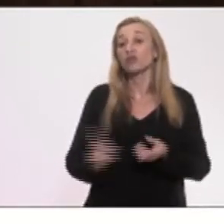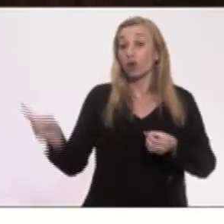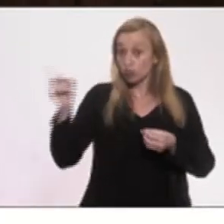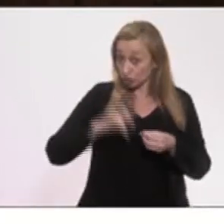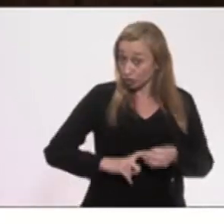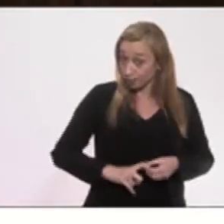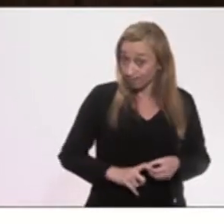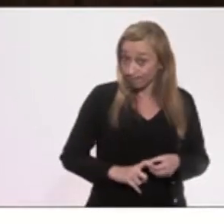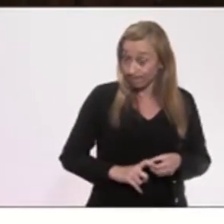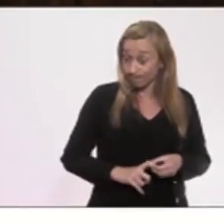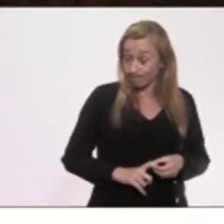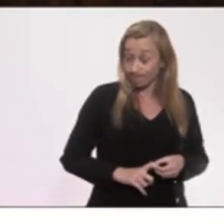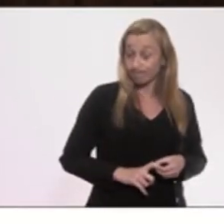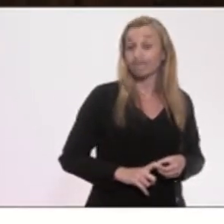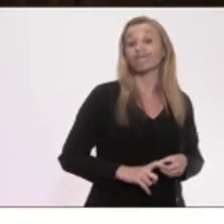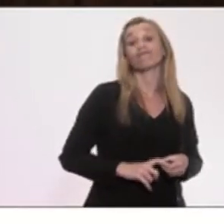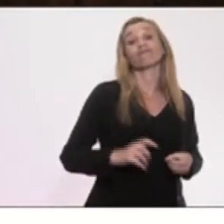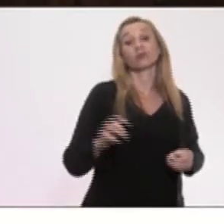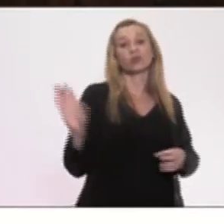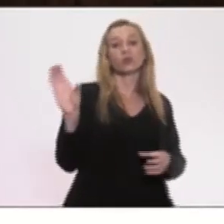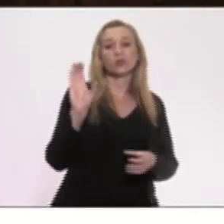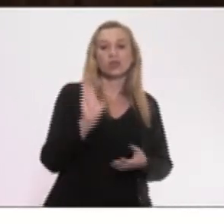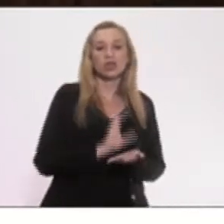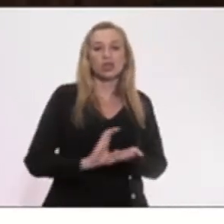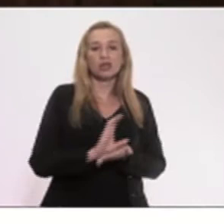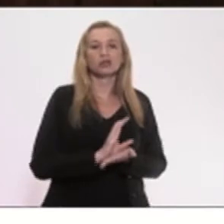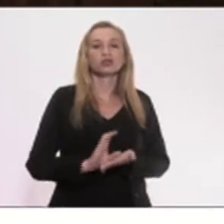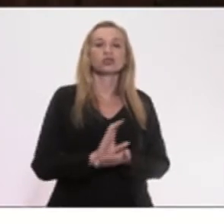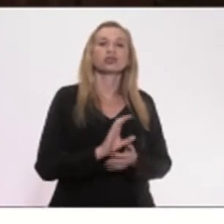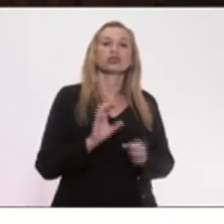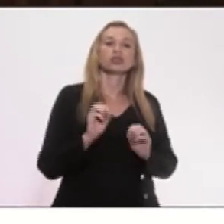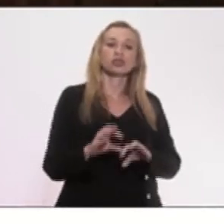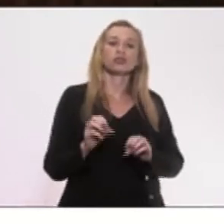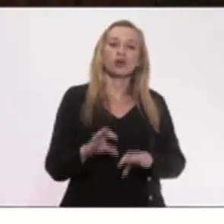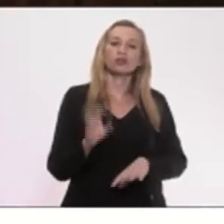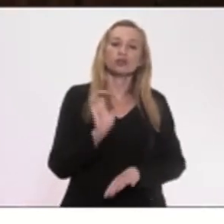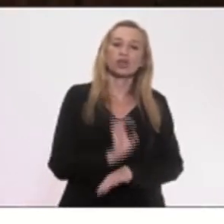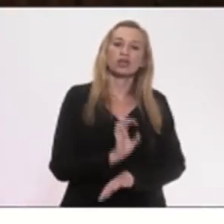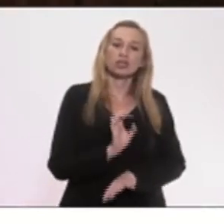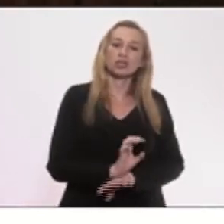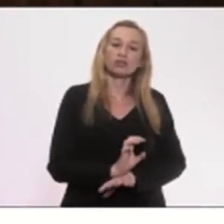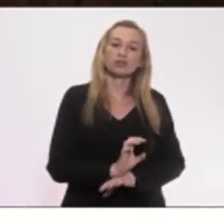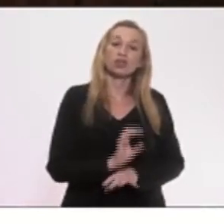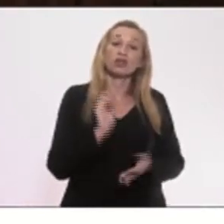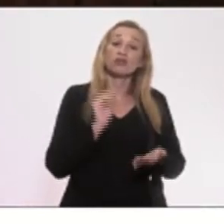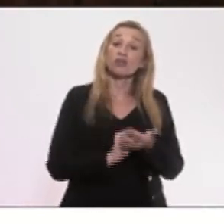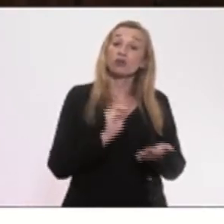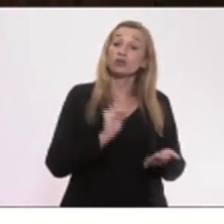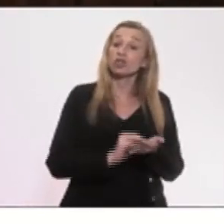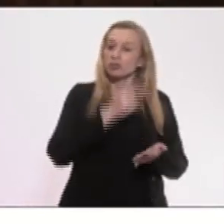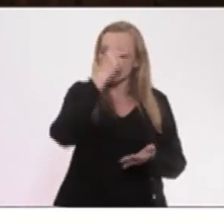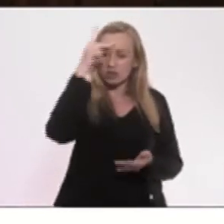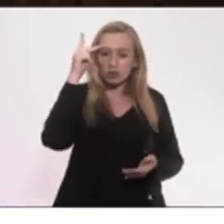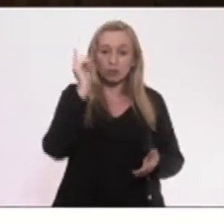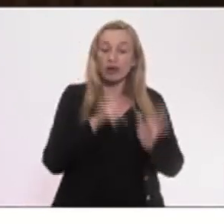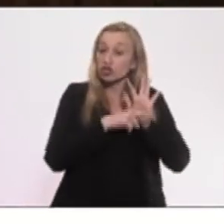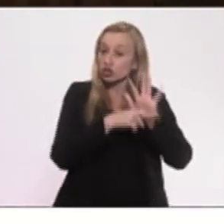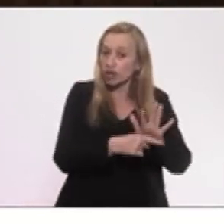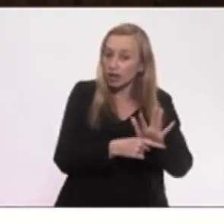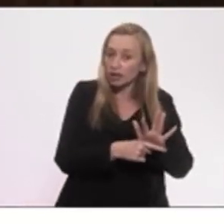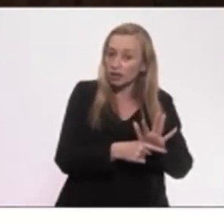restituído, que o Conselho Estadual de Educação está funcionando agora de maneira incompleta, sem nenhum